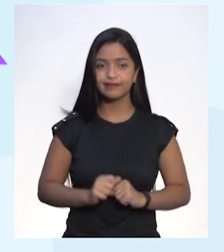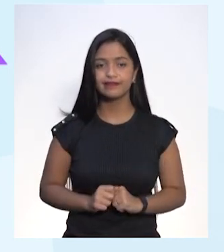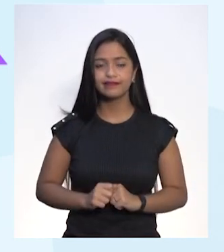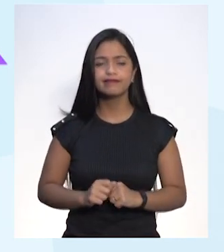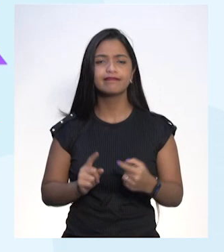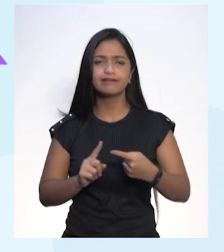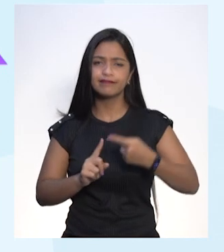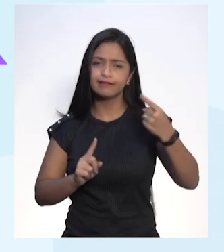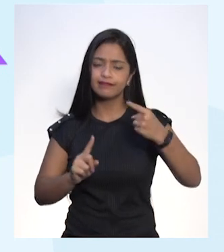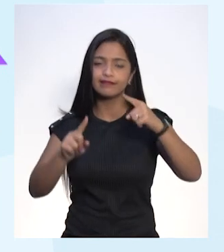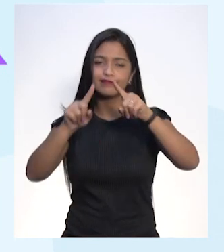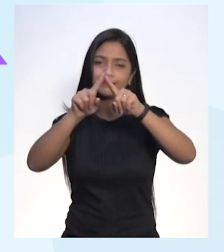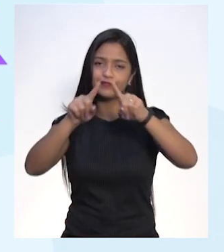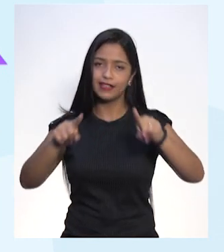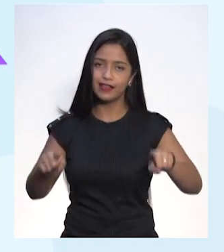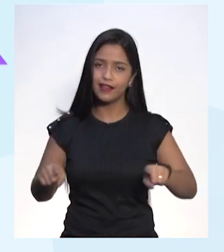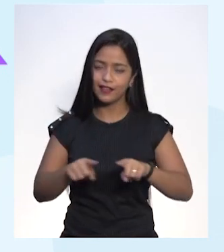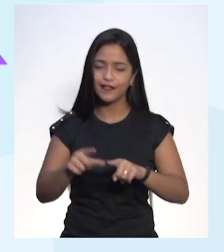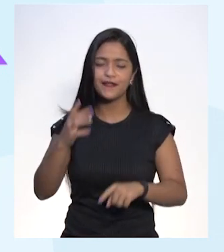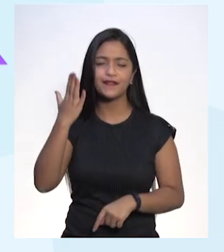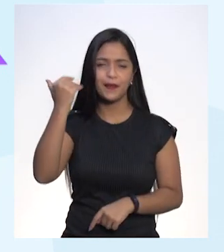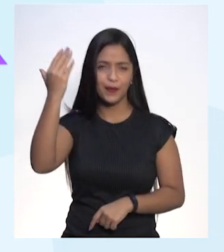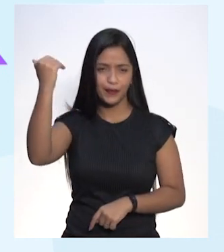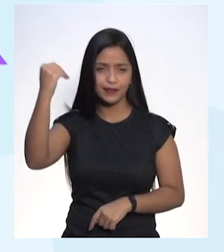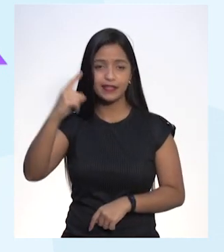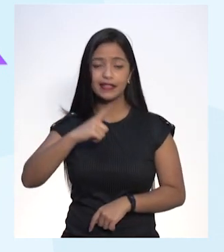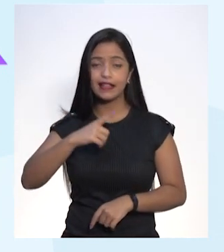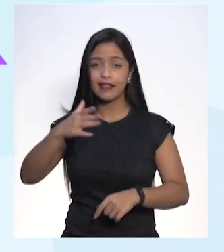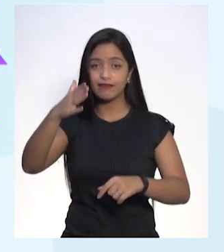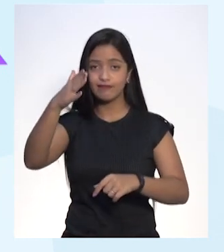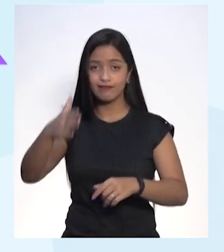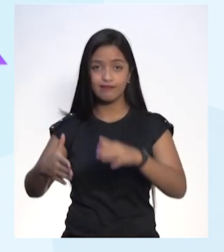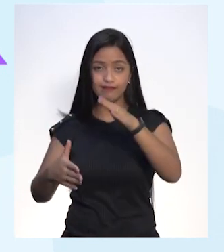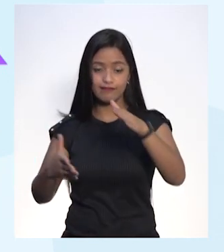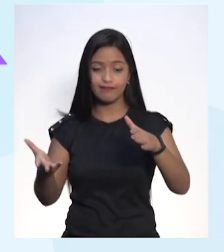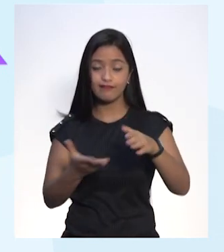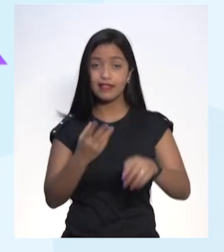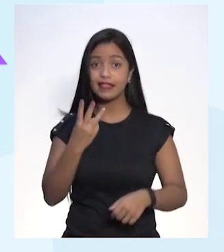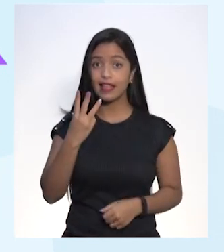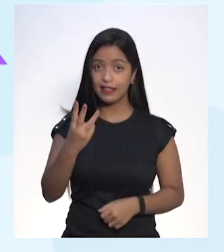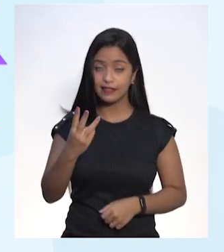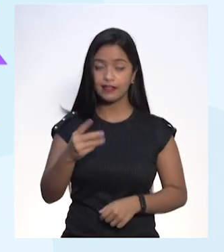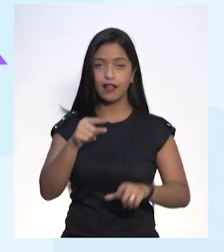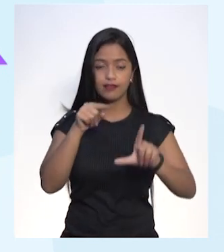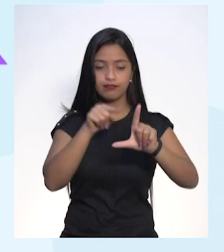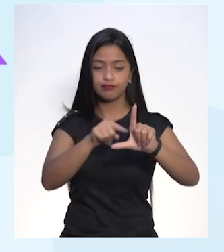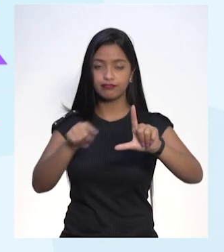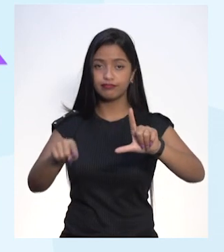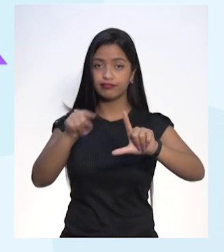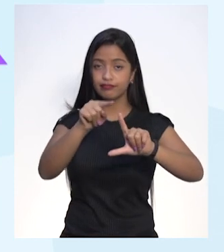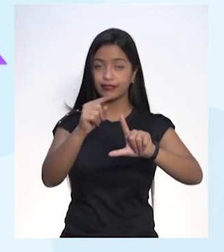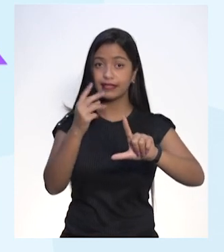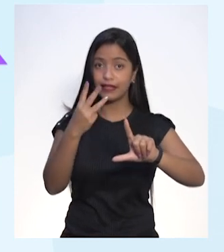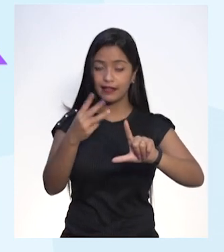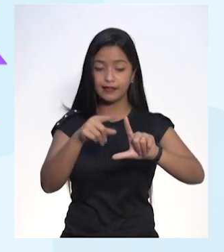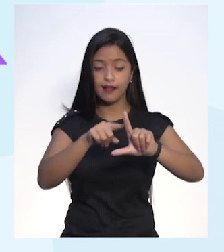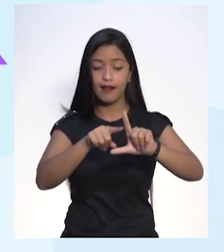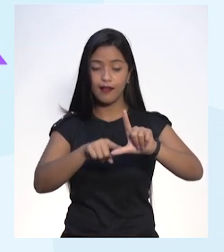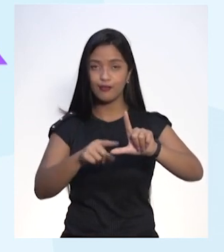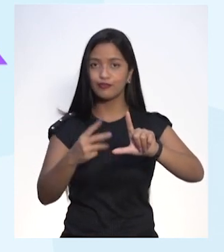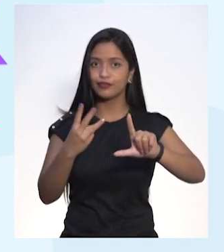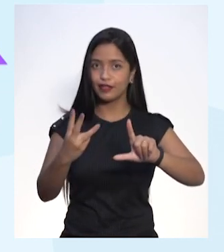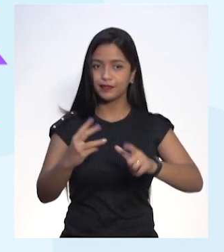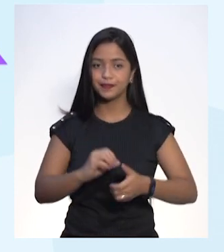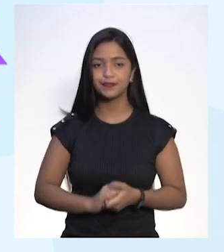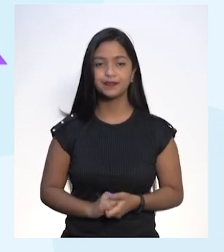famoso de todos eles, que possui 3 lados, 3 vértices e 3 ângulos, para ser bem repetitivo.